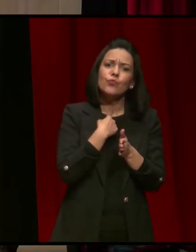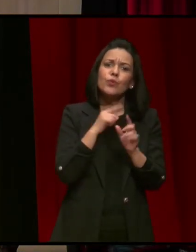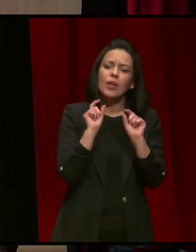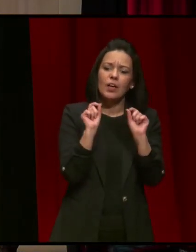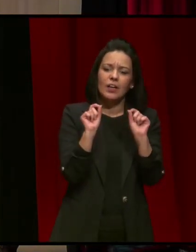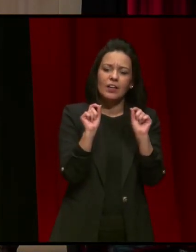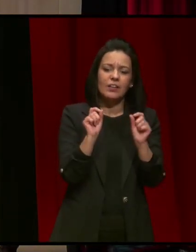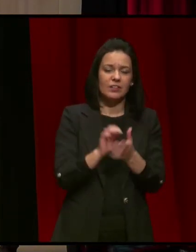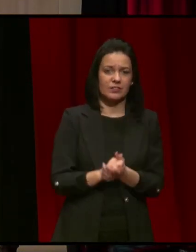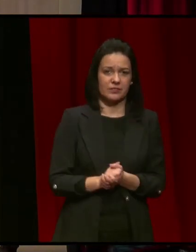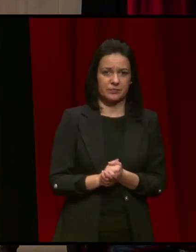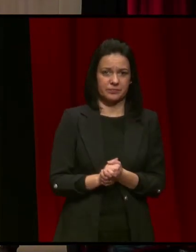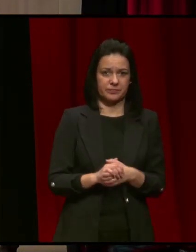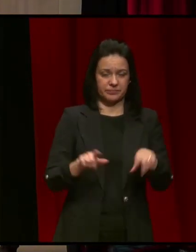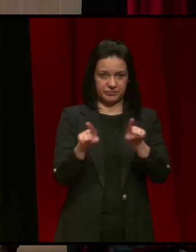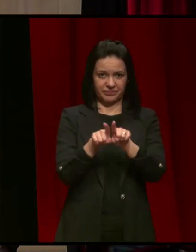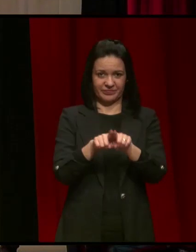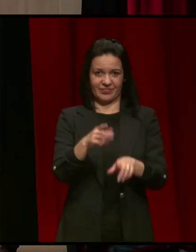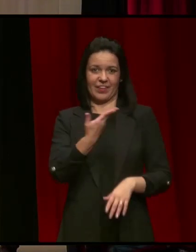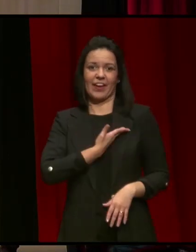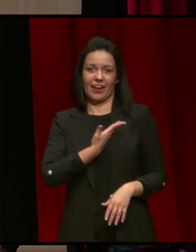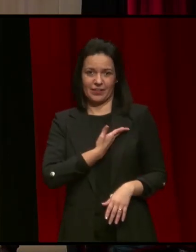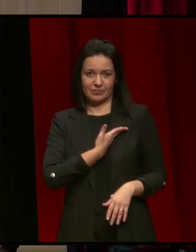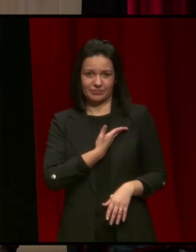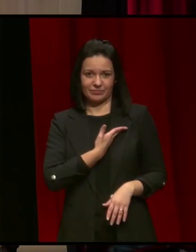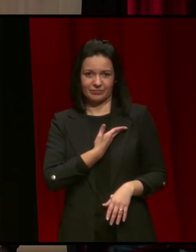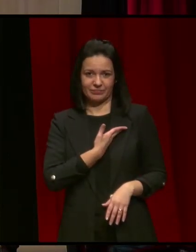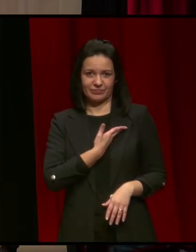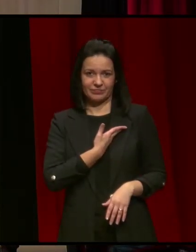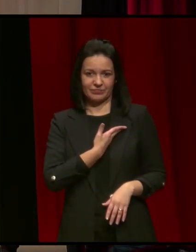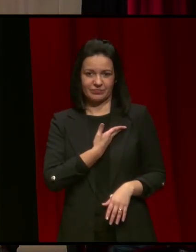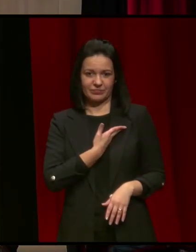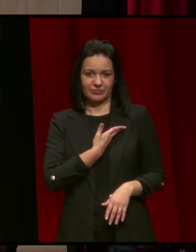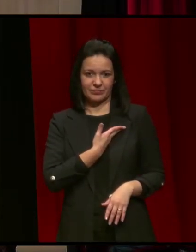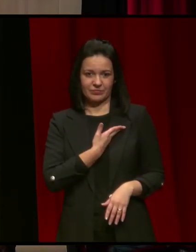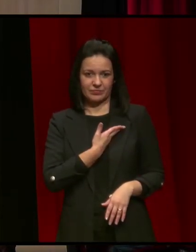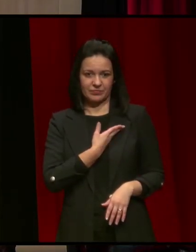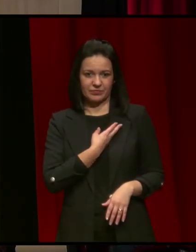coisa que alguém, uma amiga, irmã cega falou aqui agora, né?